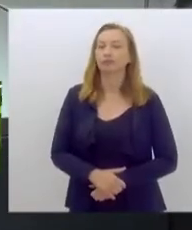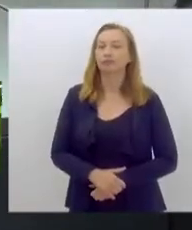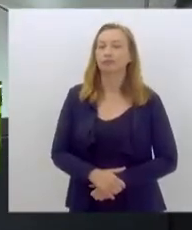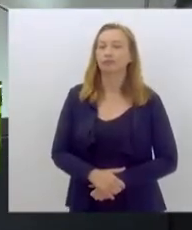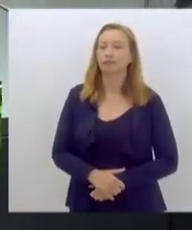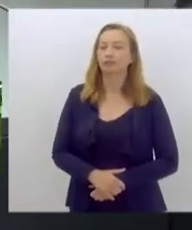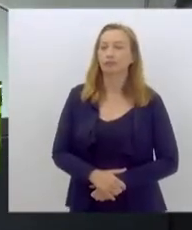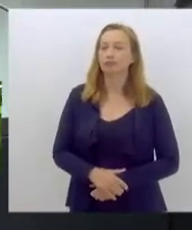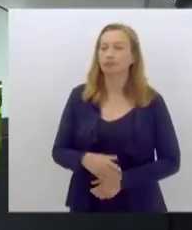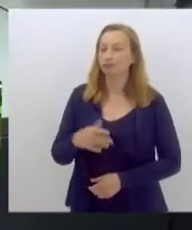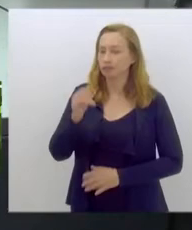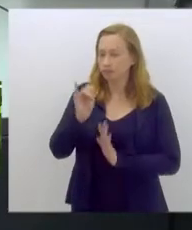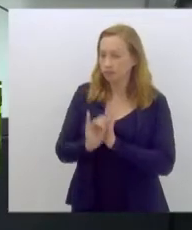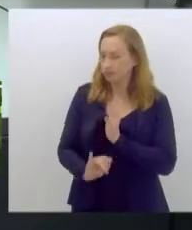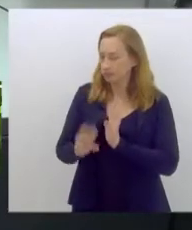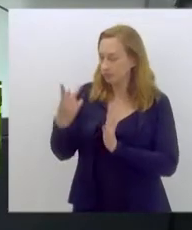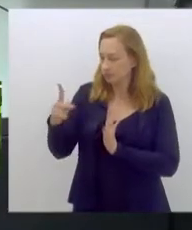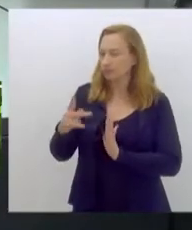o seu relatório.